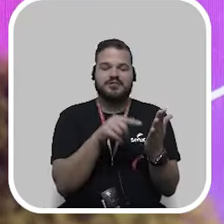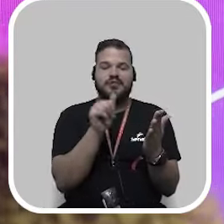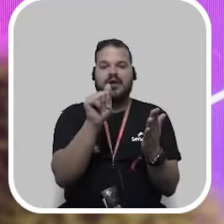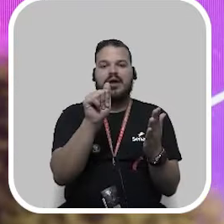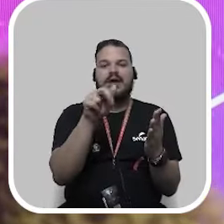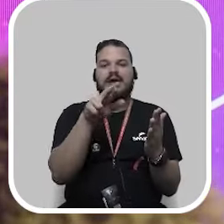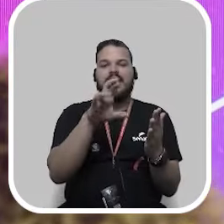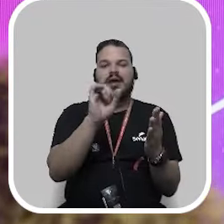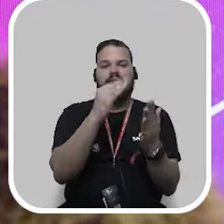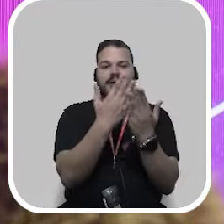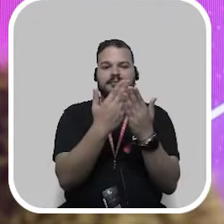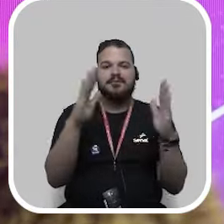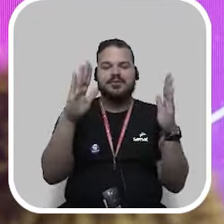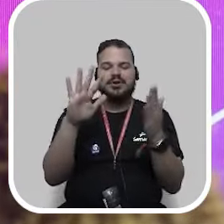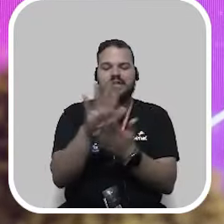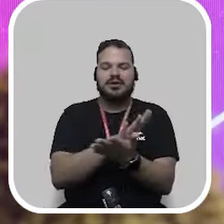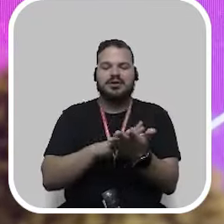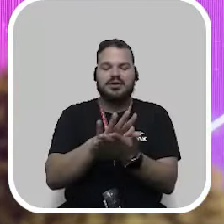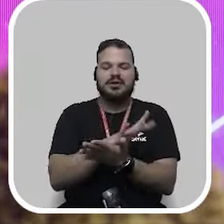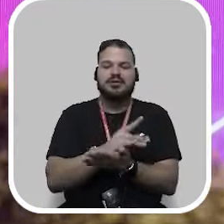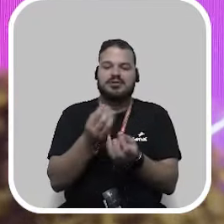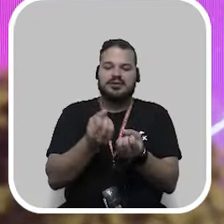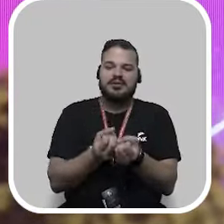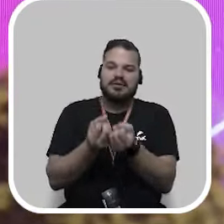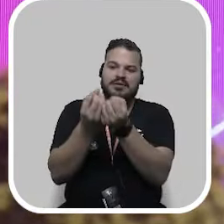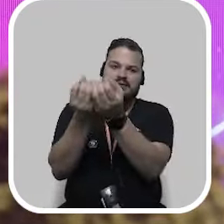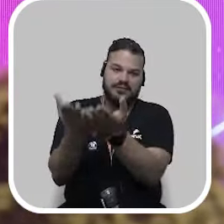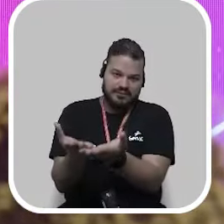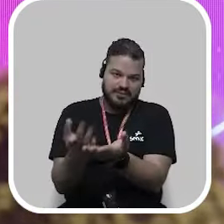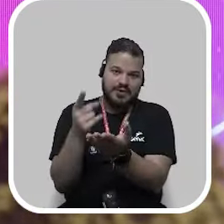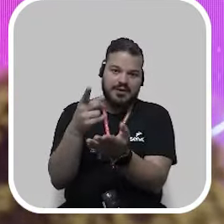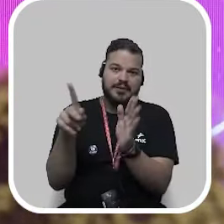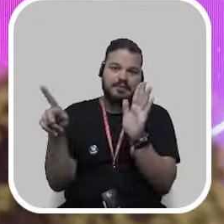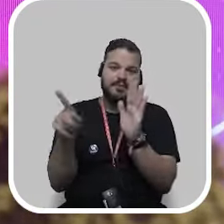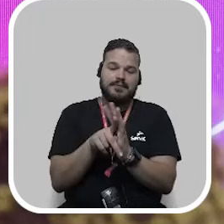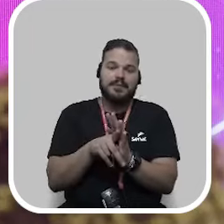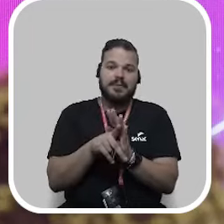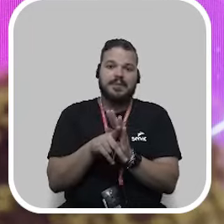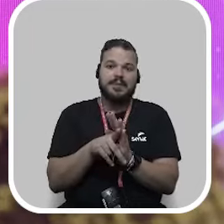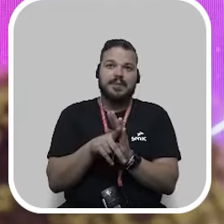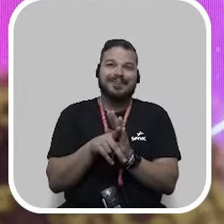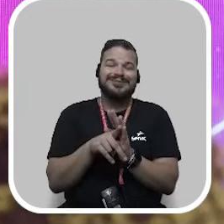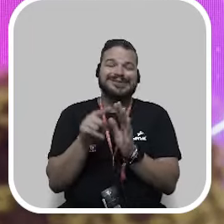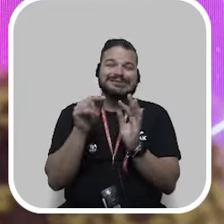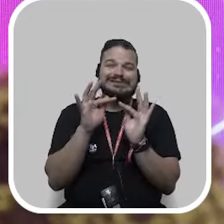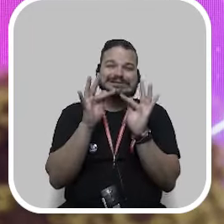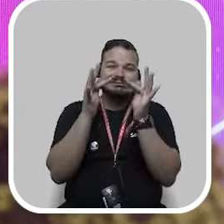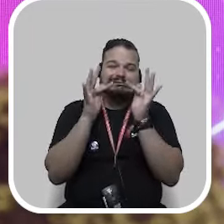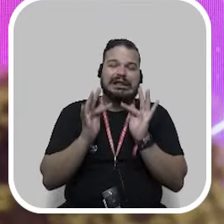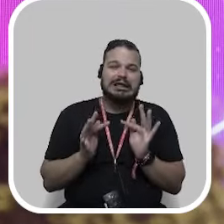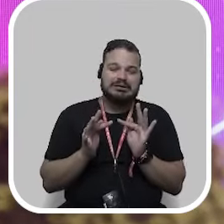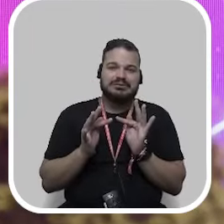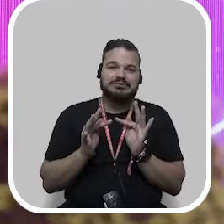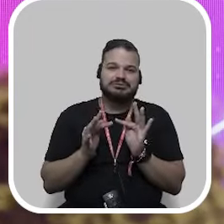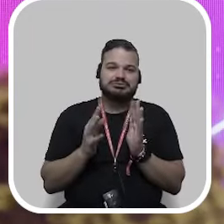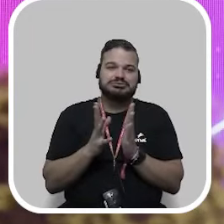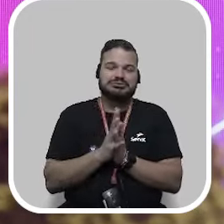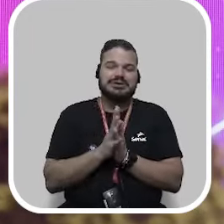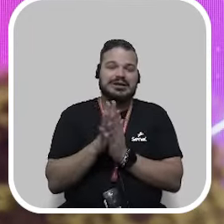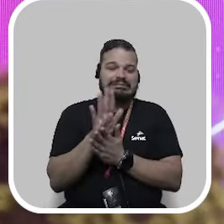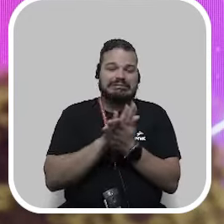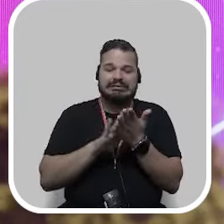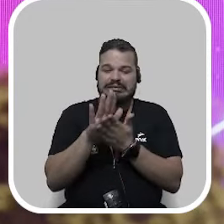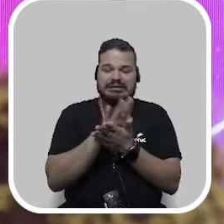o livro que vai para os jurados esse livro ele é tão técnico que ele não se torna